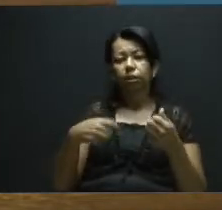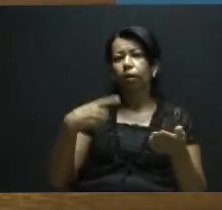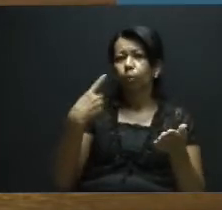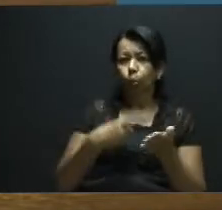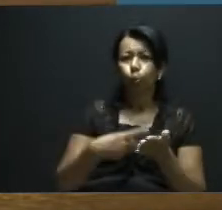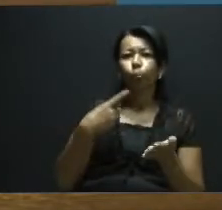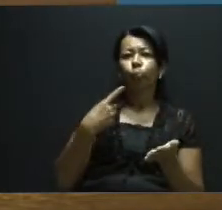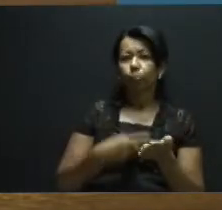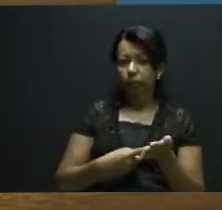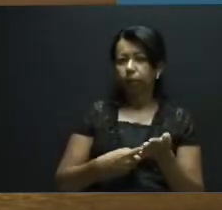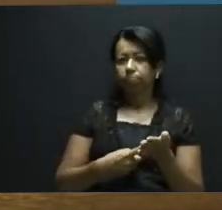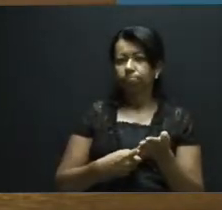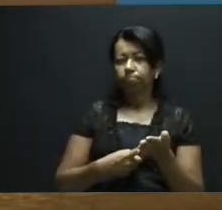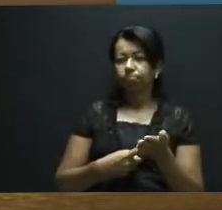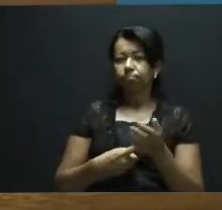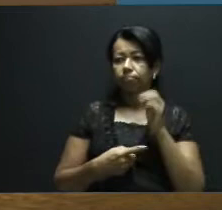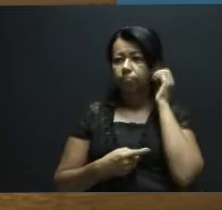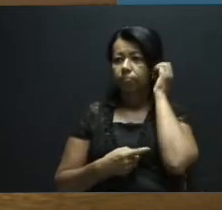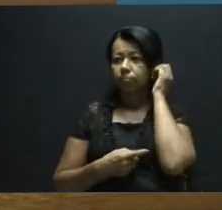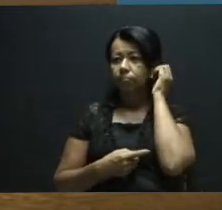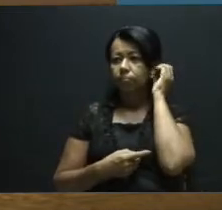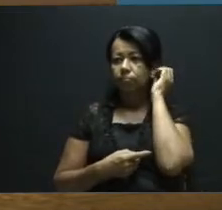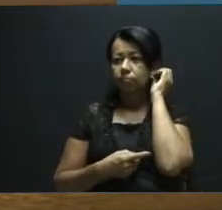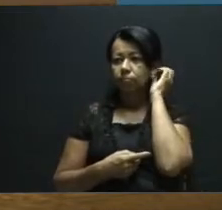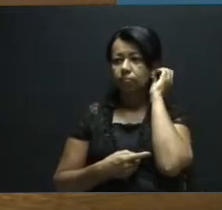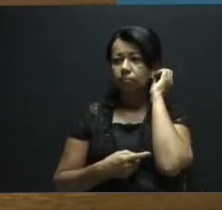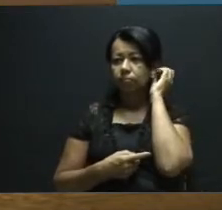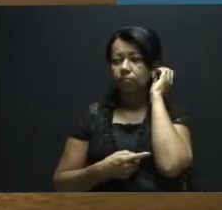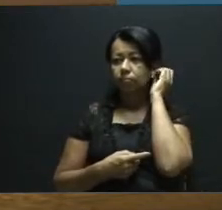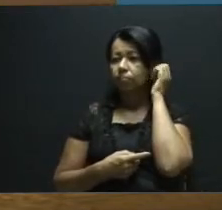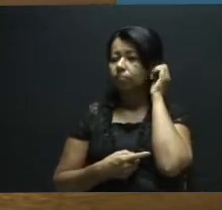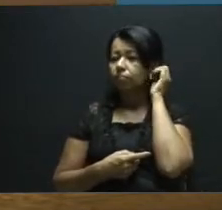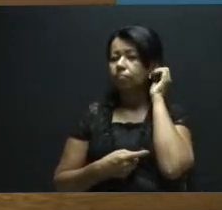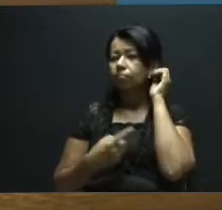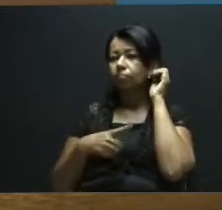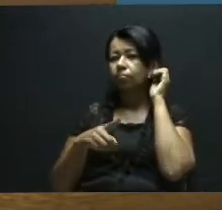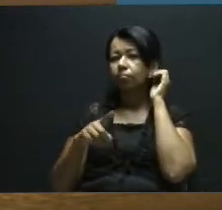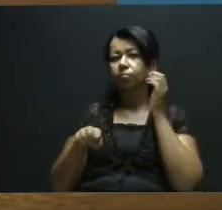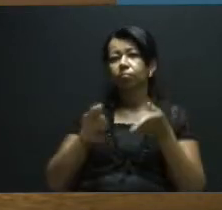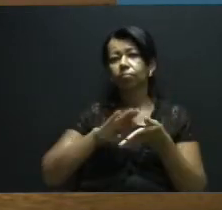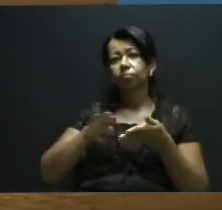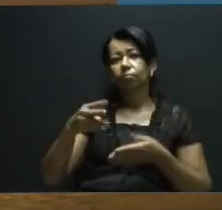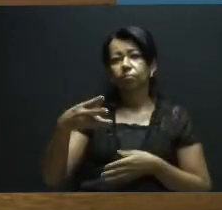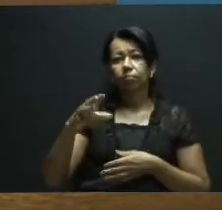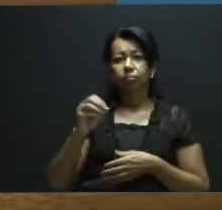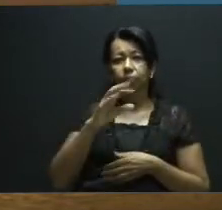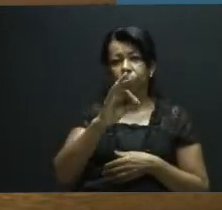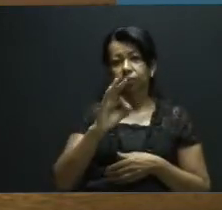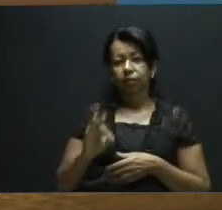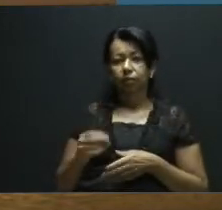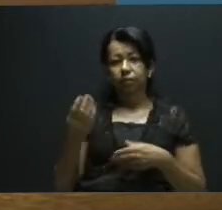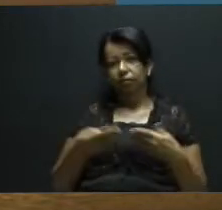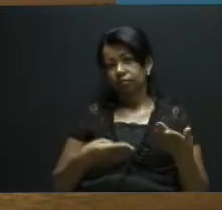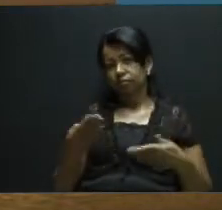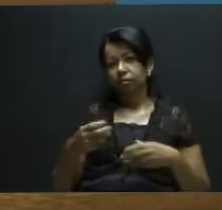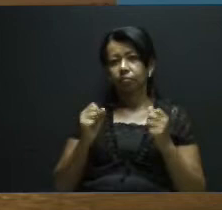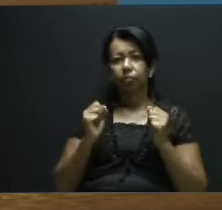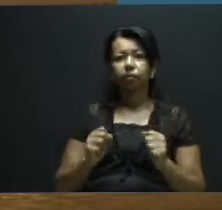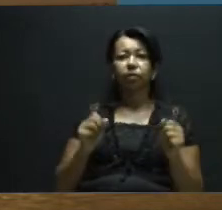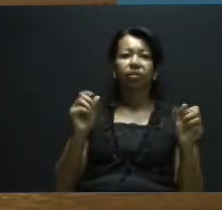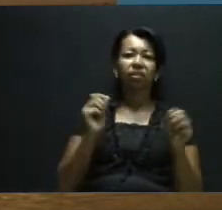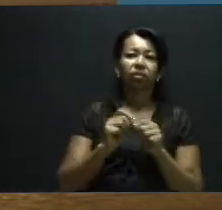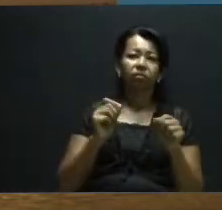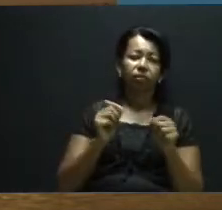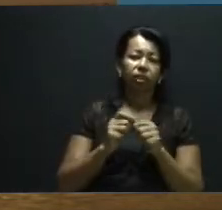quando é para cumprir no cup foi atingir os 30% dos servidores público ele poderia ter recorrido poderia ter